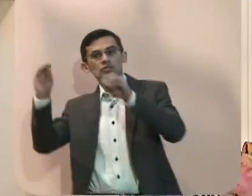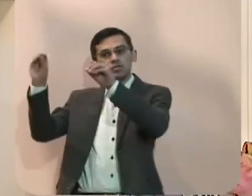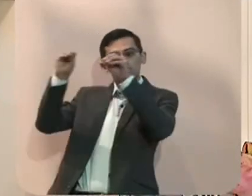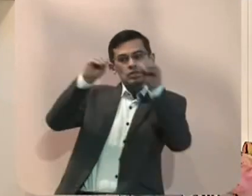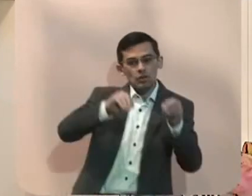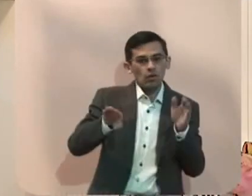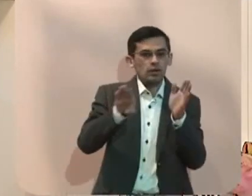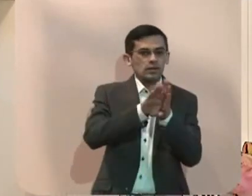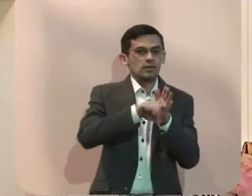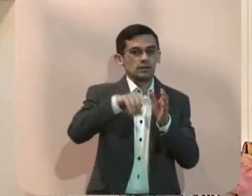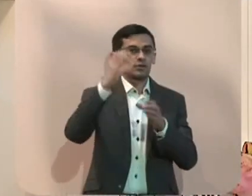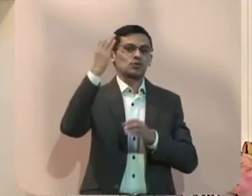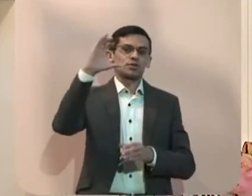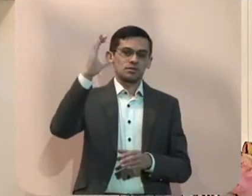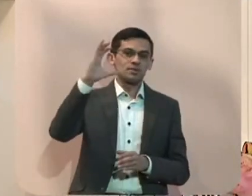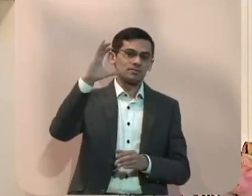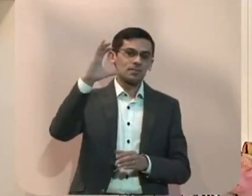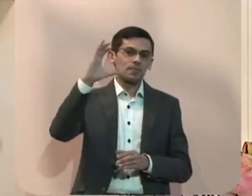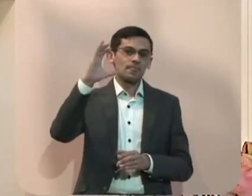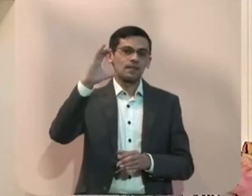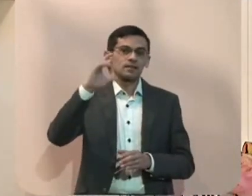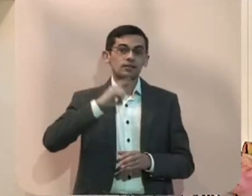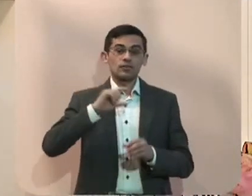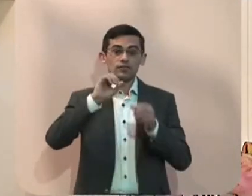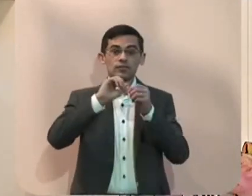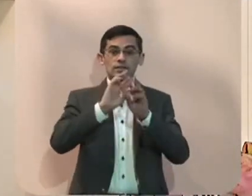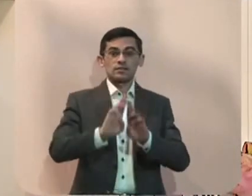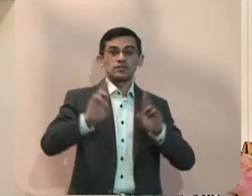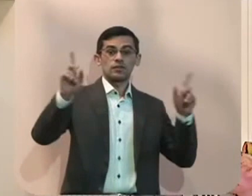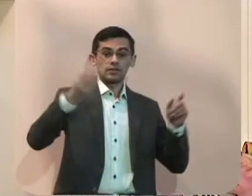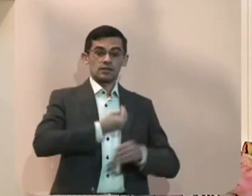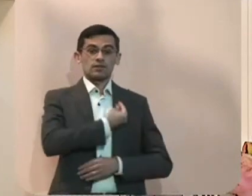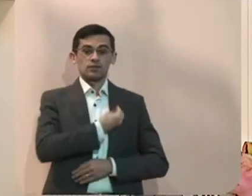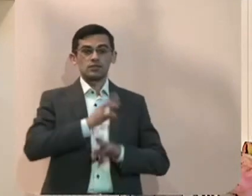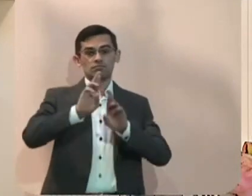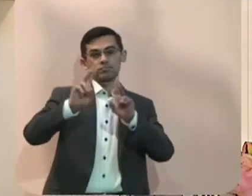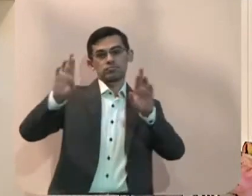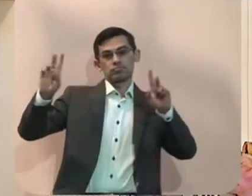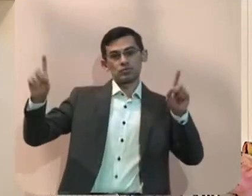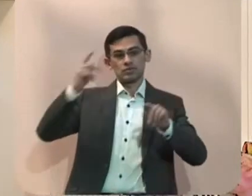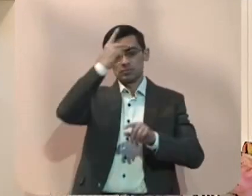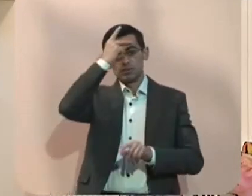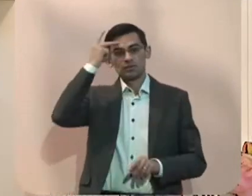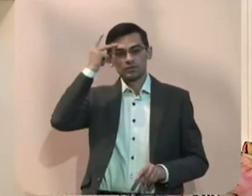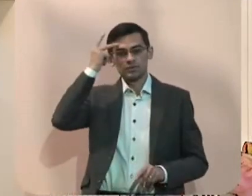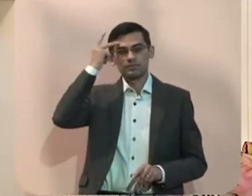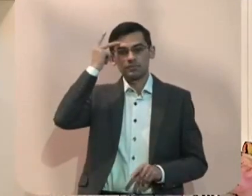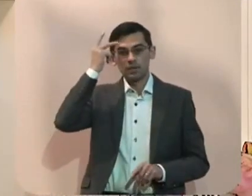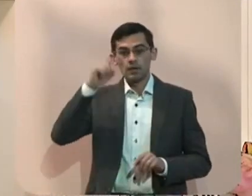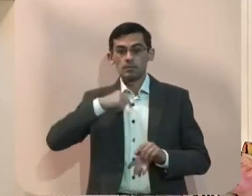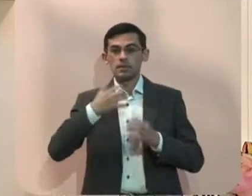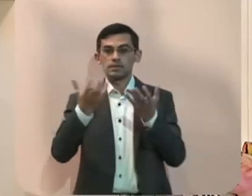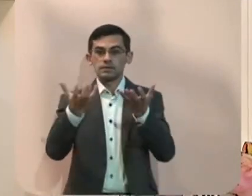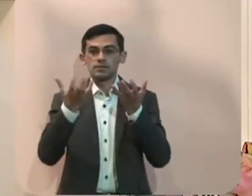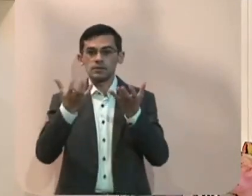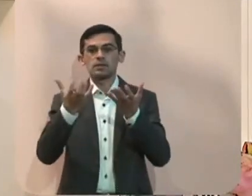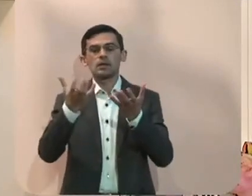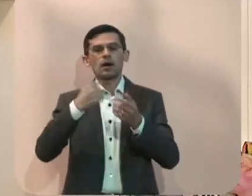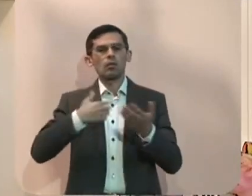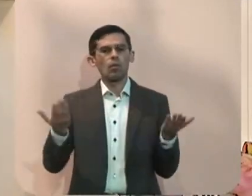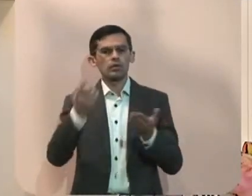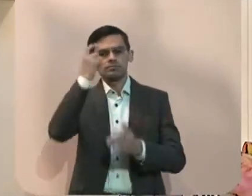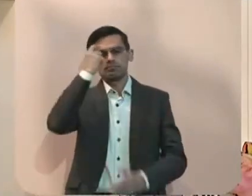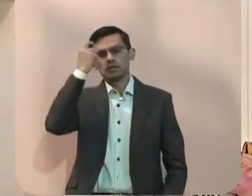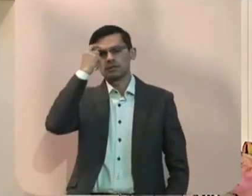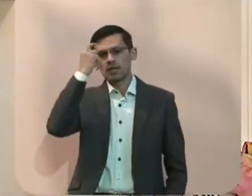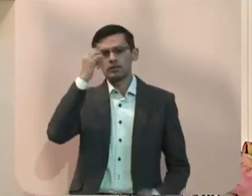nessa cidade e tem feito diferença na vida de tanta gente ao longo desse tempo. E eu queria pensar